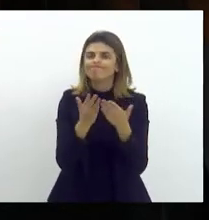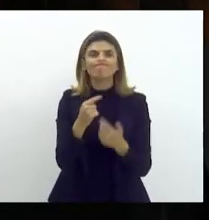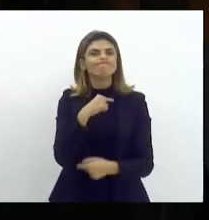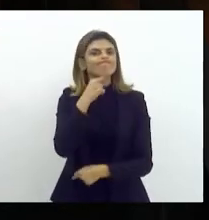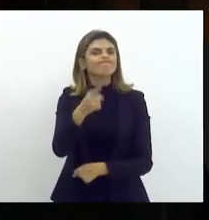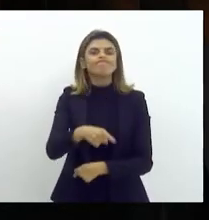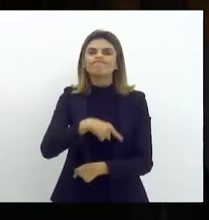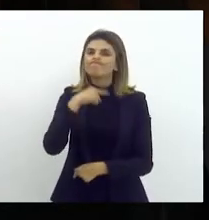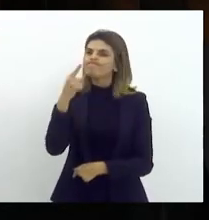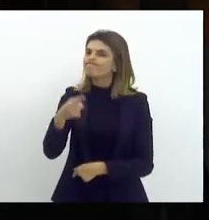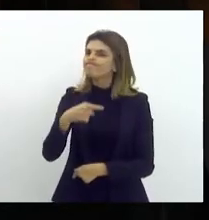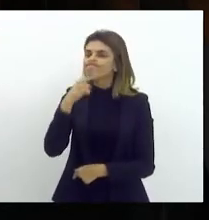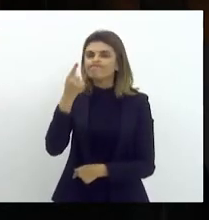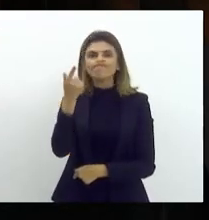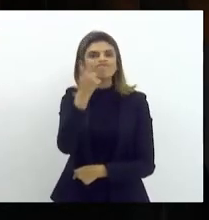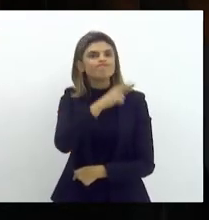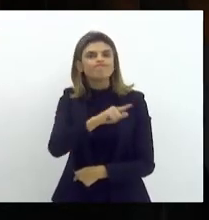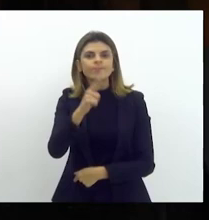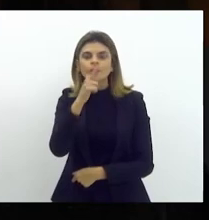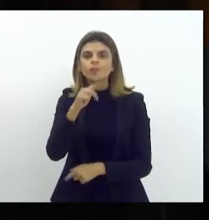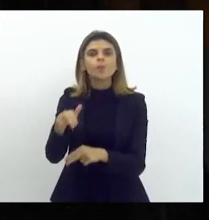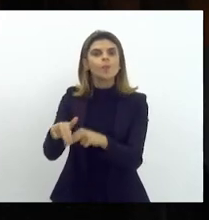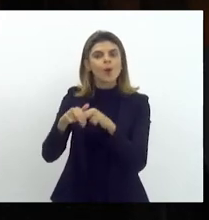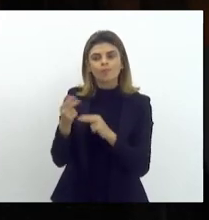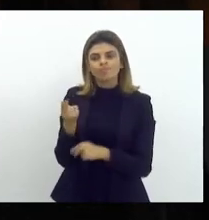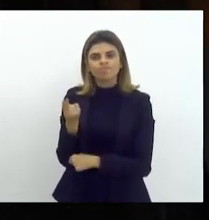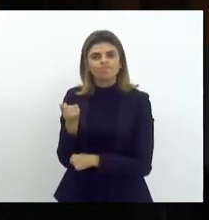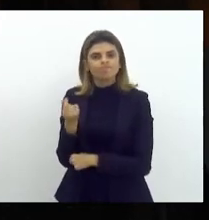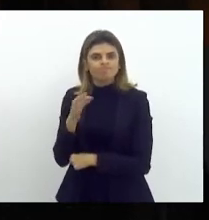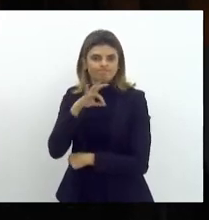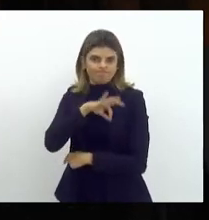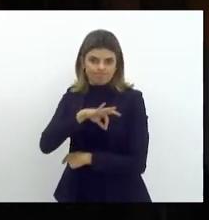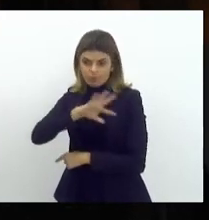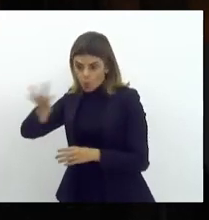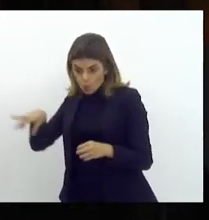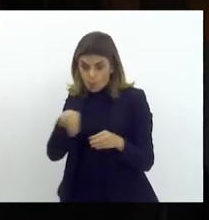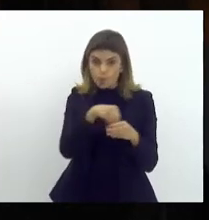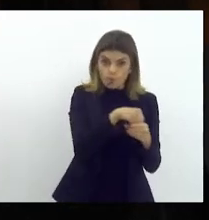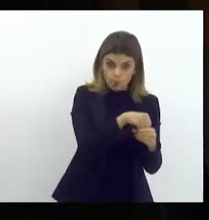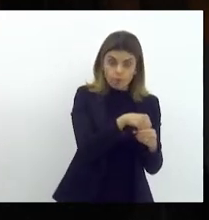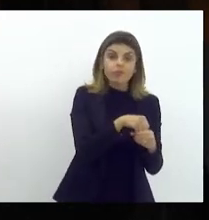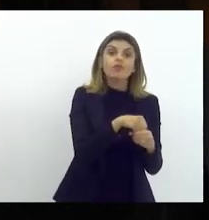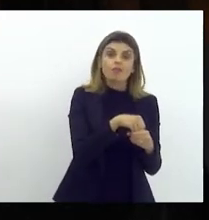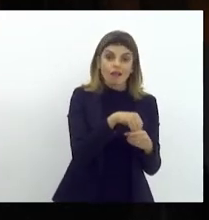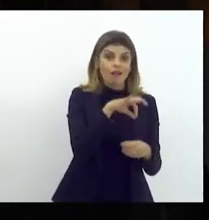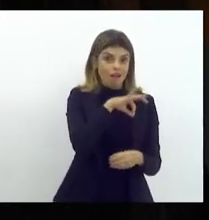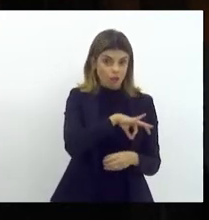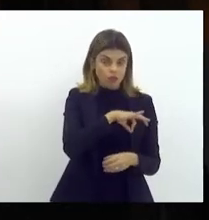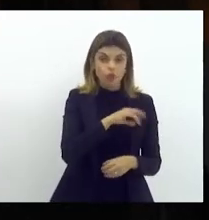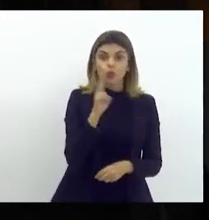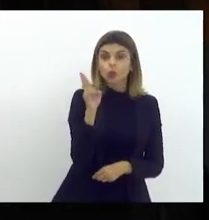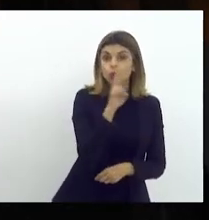conseguirem a transposição para o auxílio emergencial